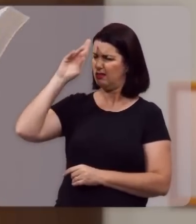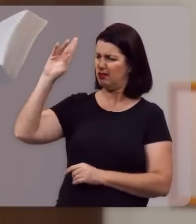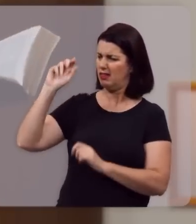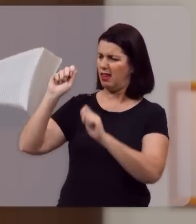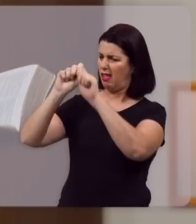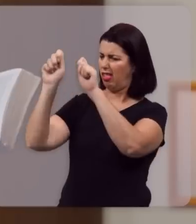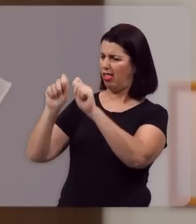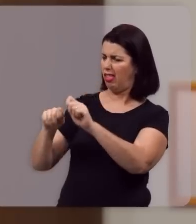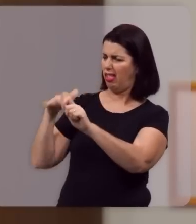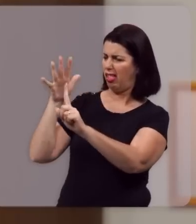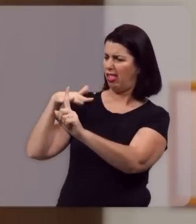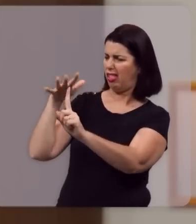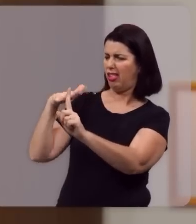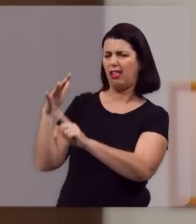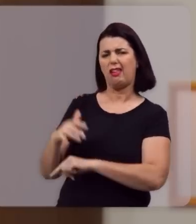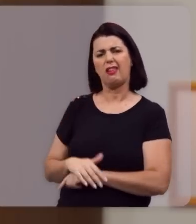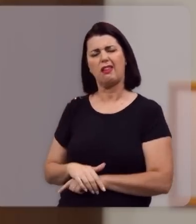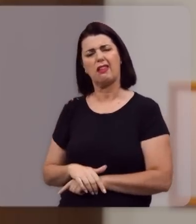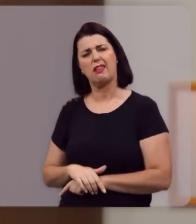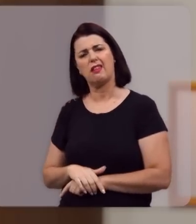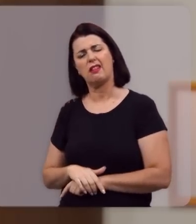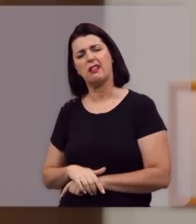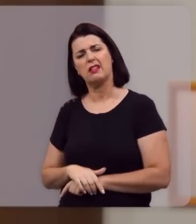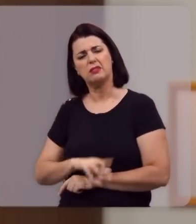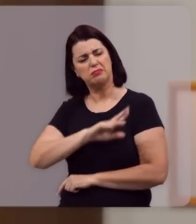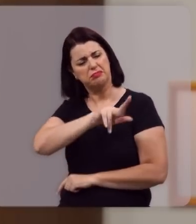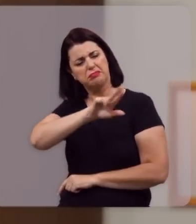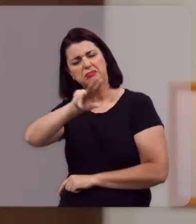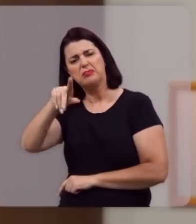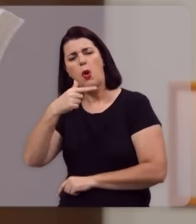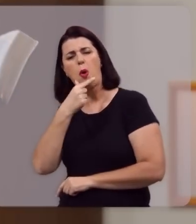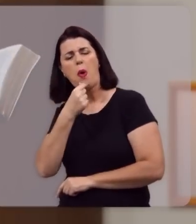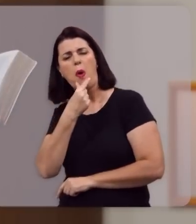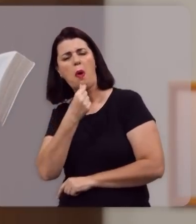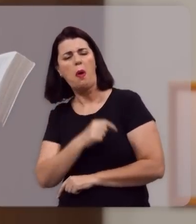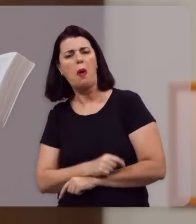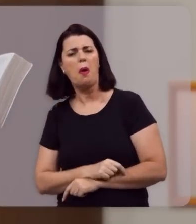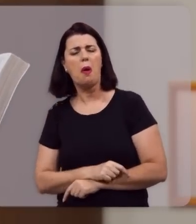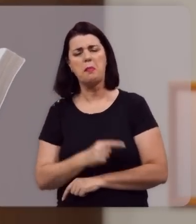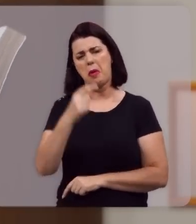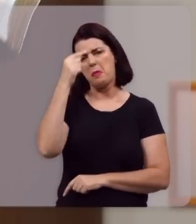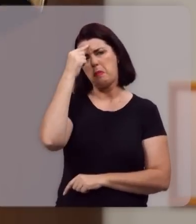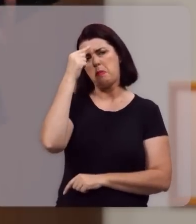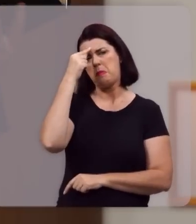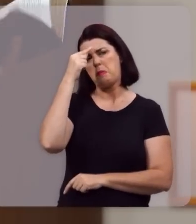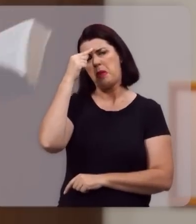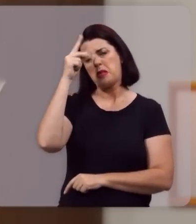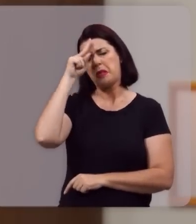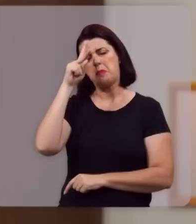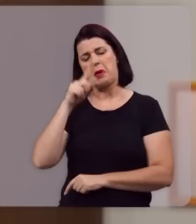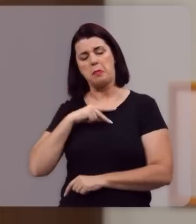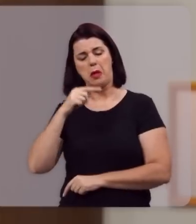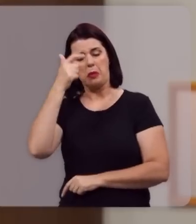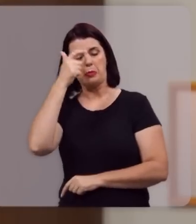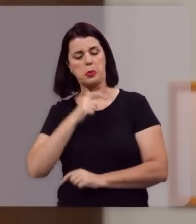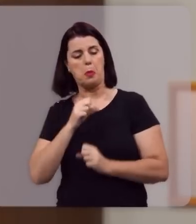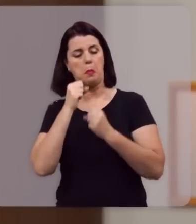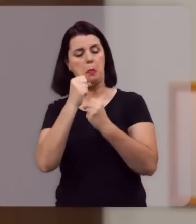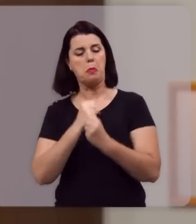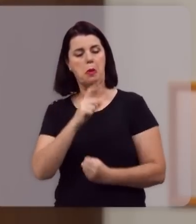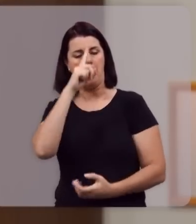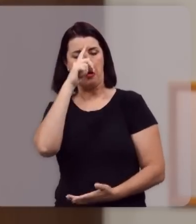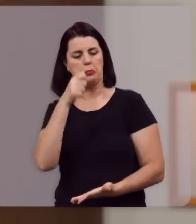muitos deuses pagãos hoje, há muitos homens que acham que estão revestidos de poder